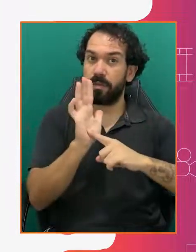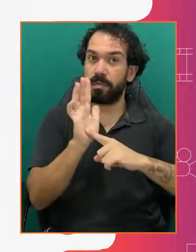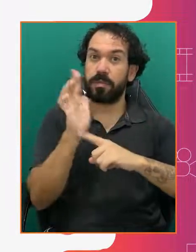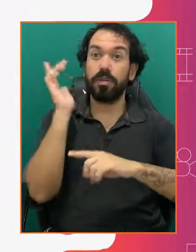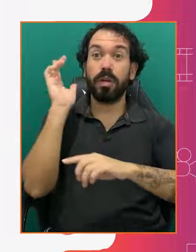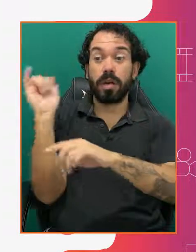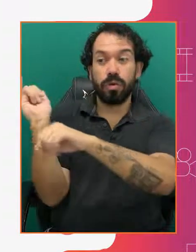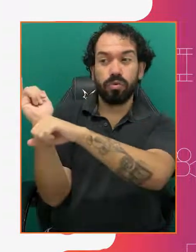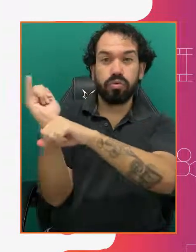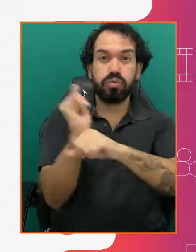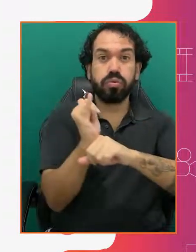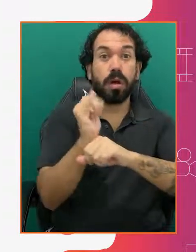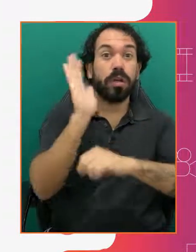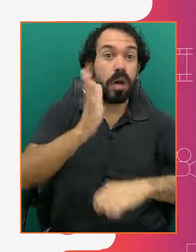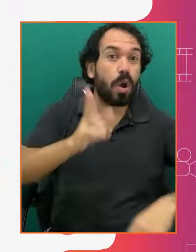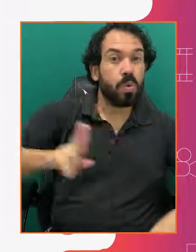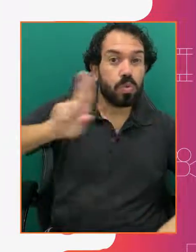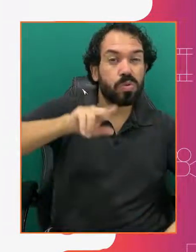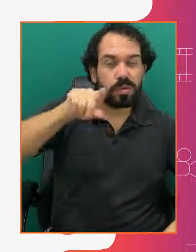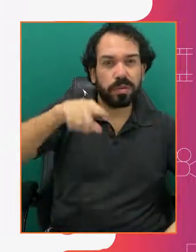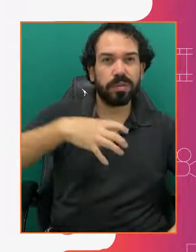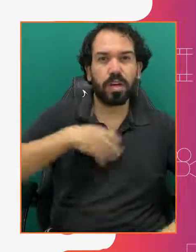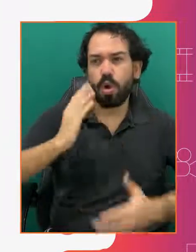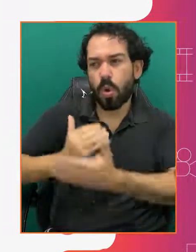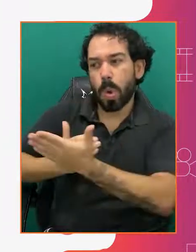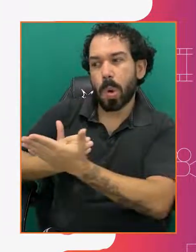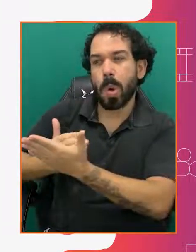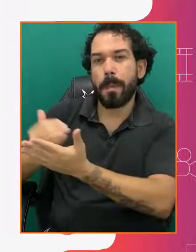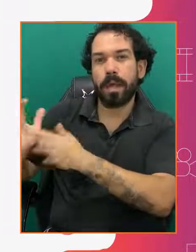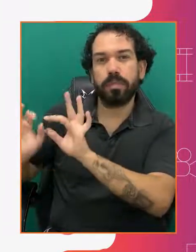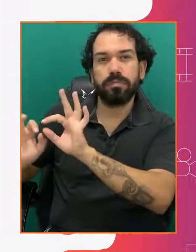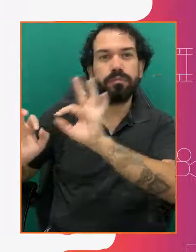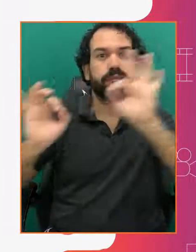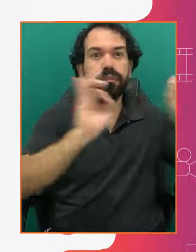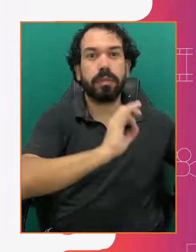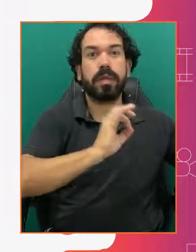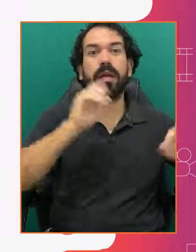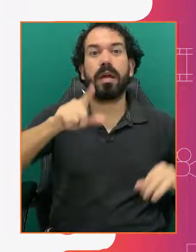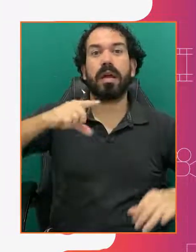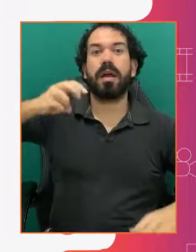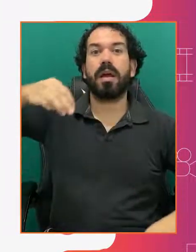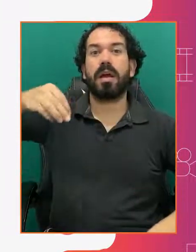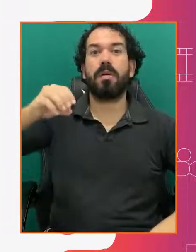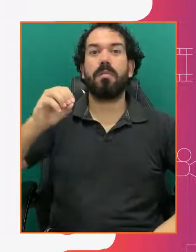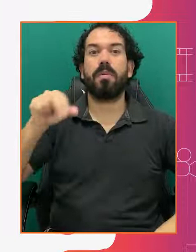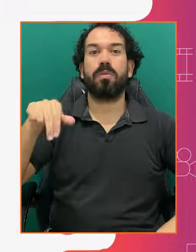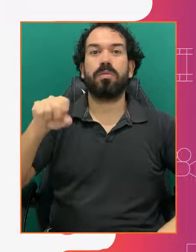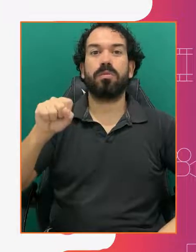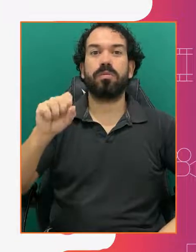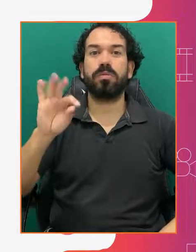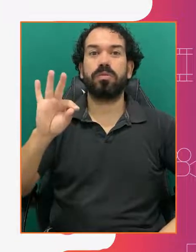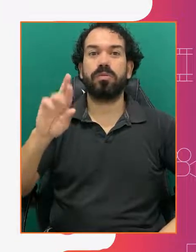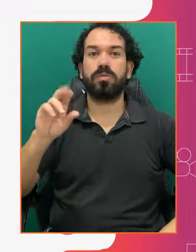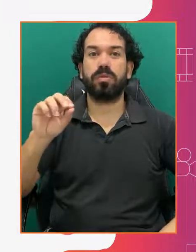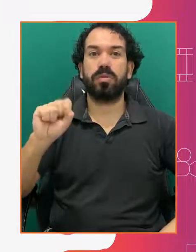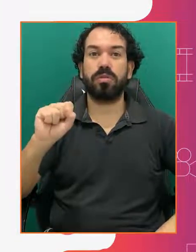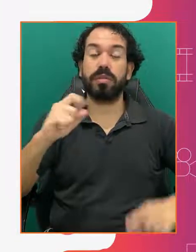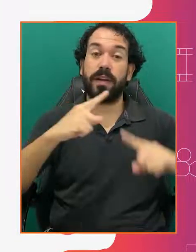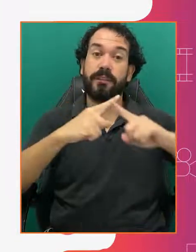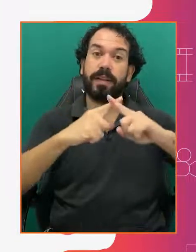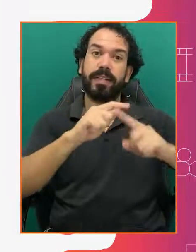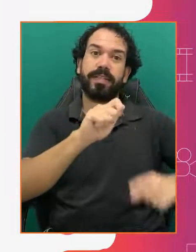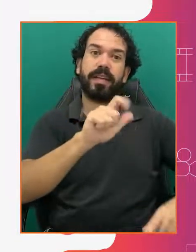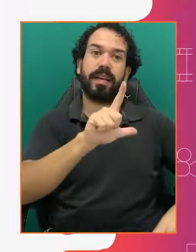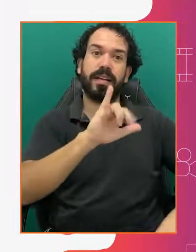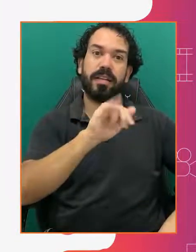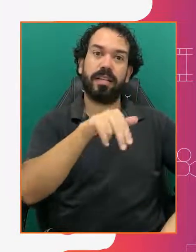a filmar já usando esse formato desde o início da sua produção foi Monstros vs Aliens, de